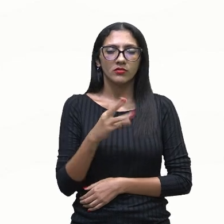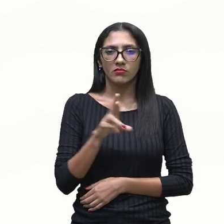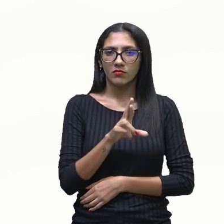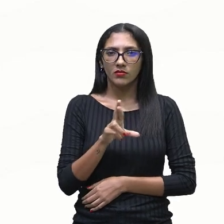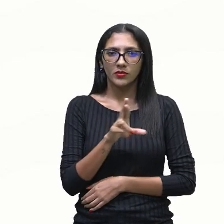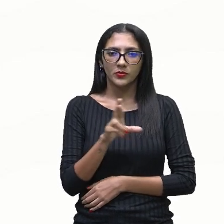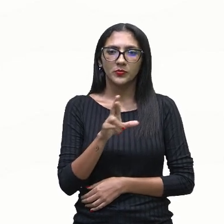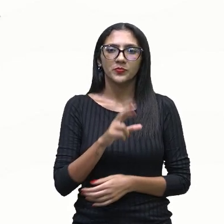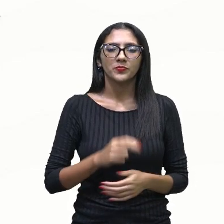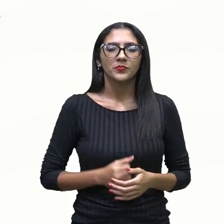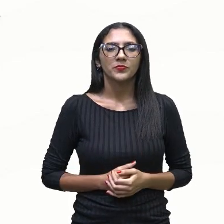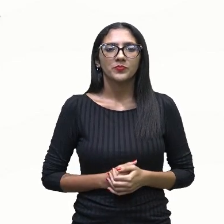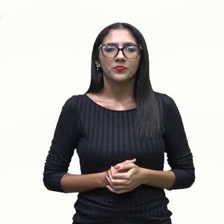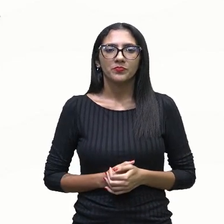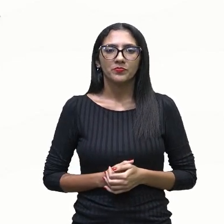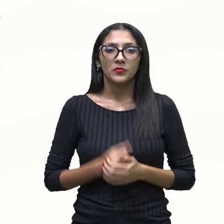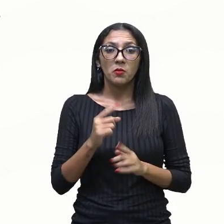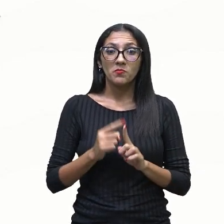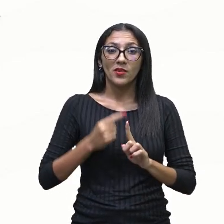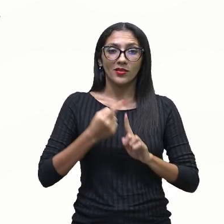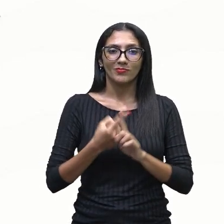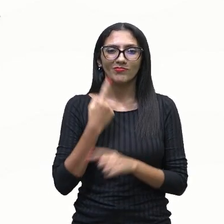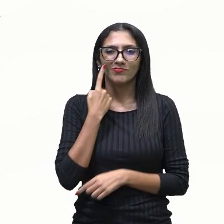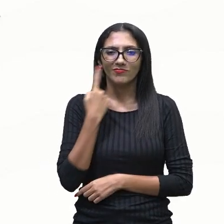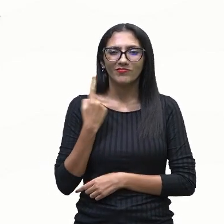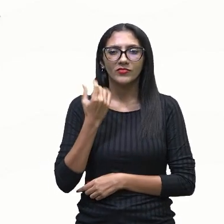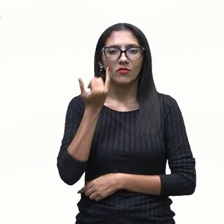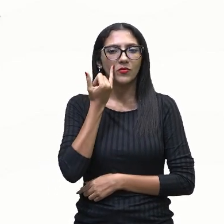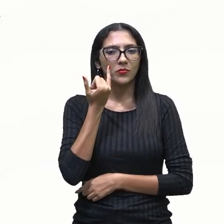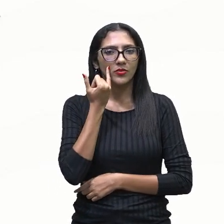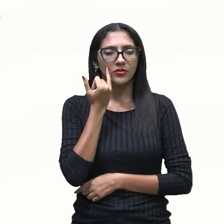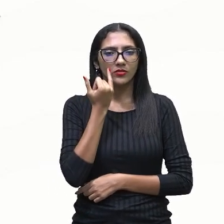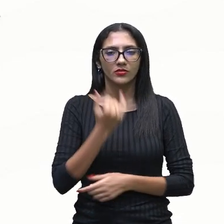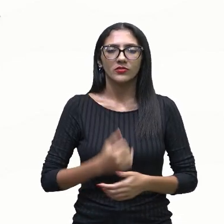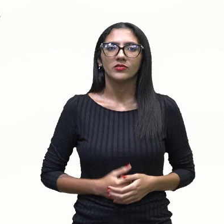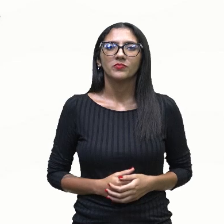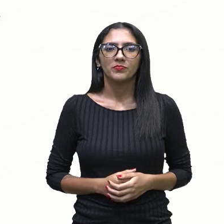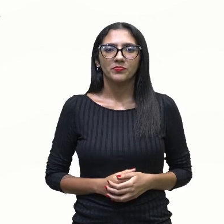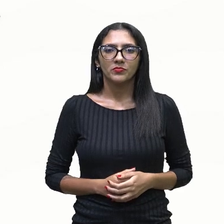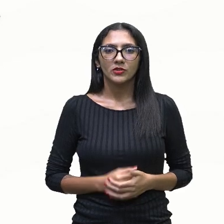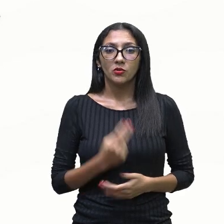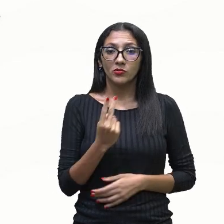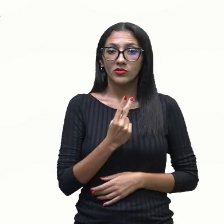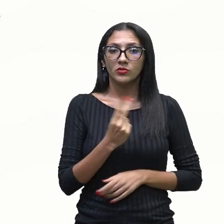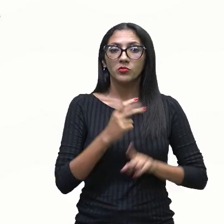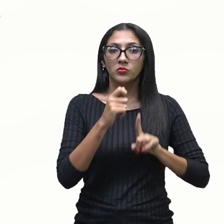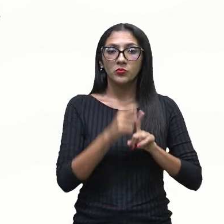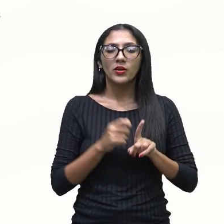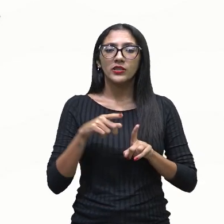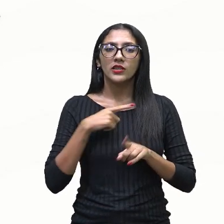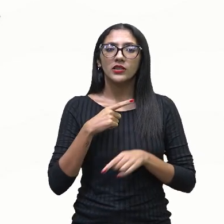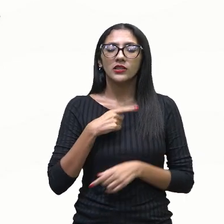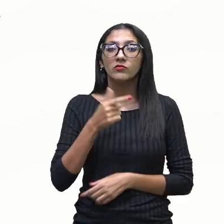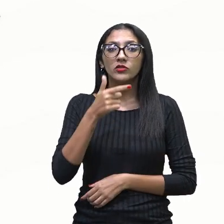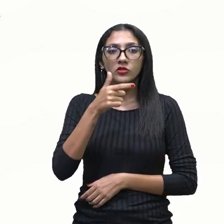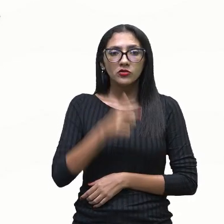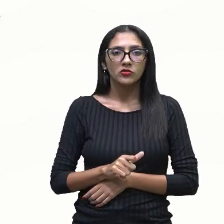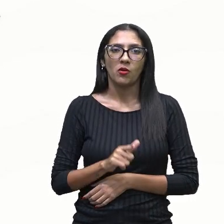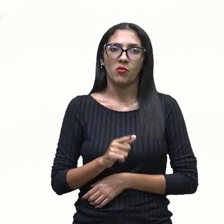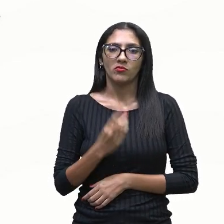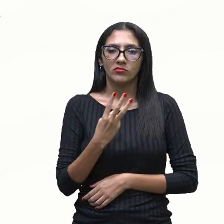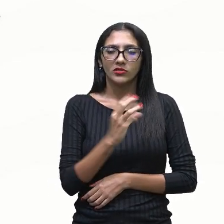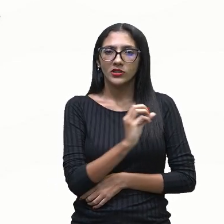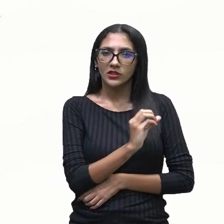R$583, mas, vamos voltar aqui para a questão, olha lá, no segundo mês ele depositou